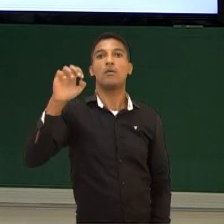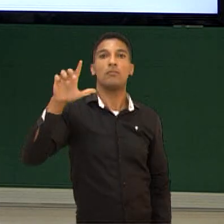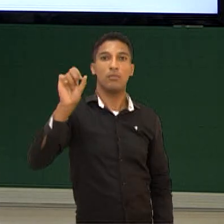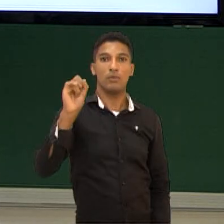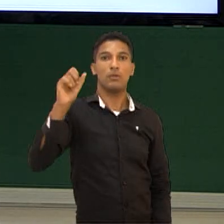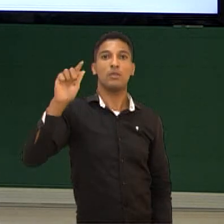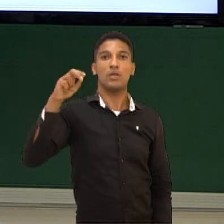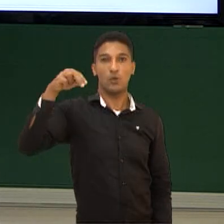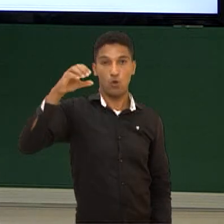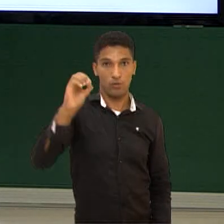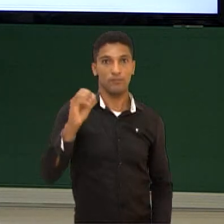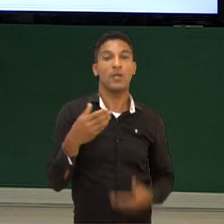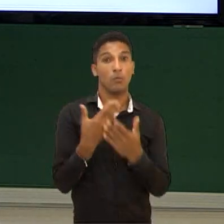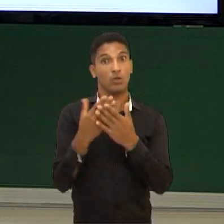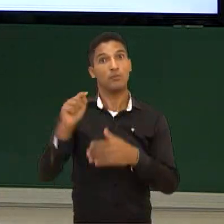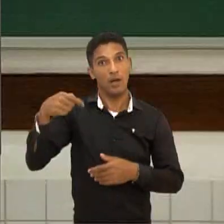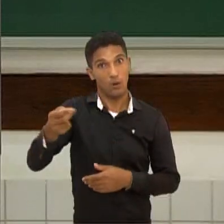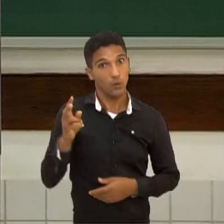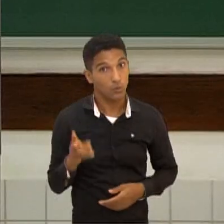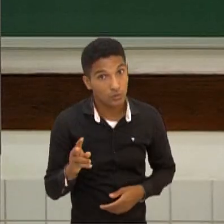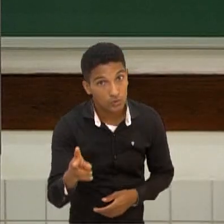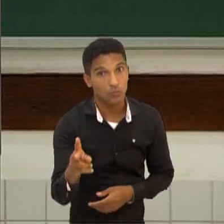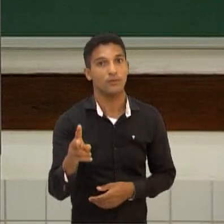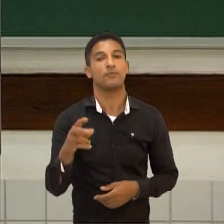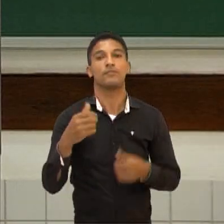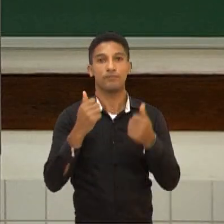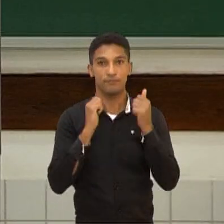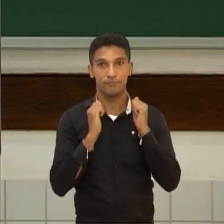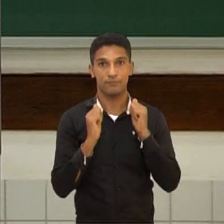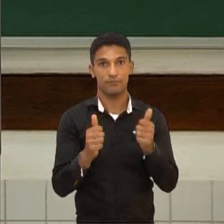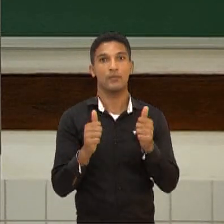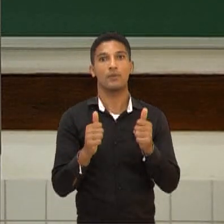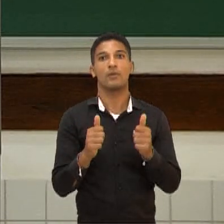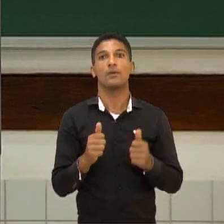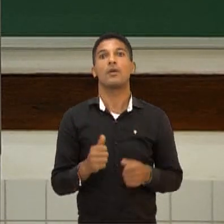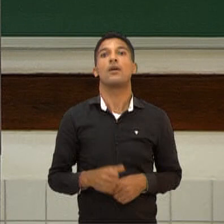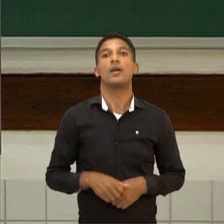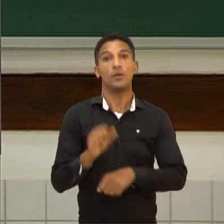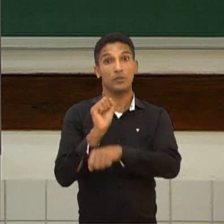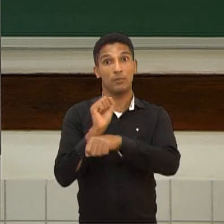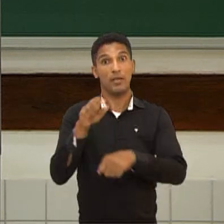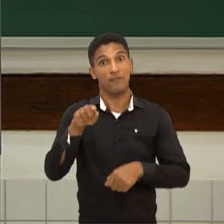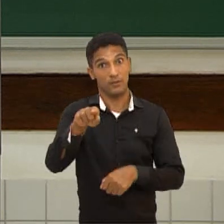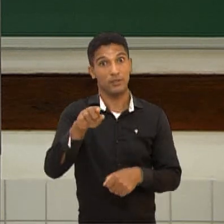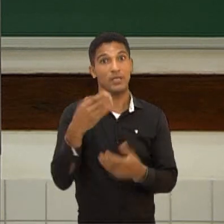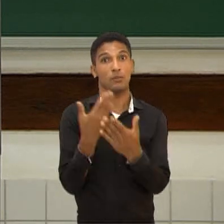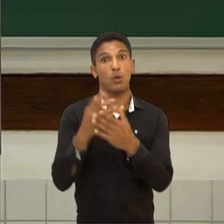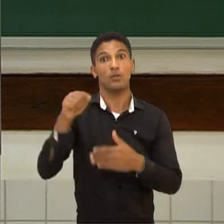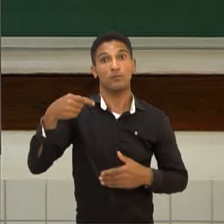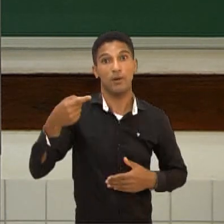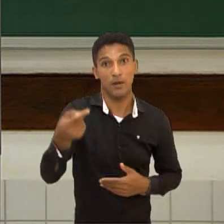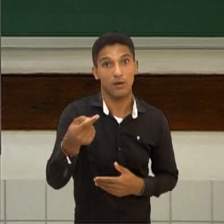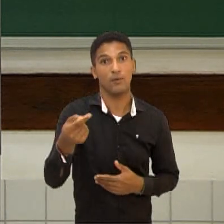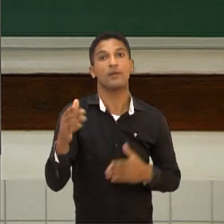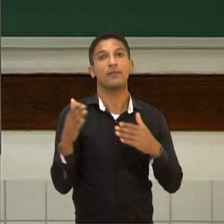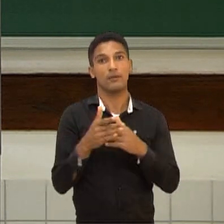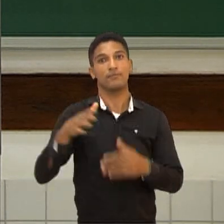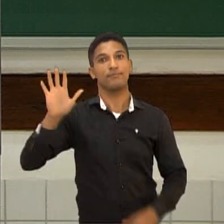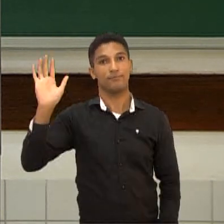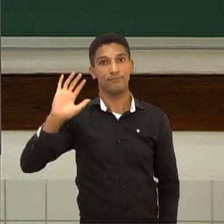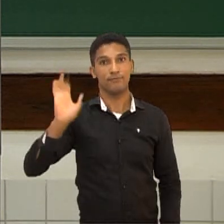internos de um polígono, parte 2. Aguardo vocês, pessoal, para a nossa próxima aula. Até lá!